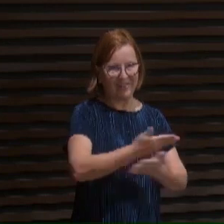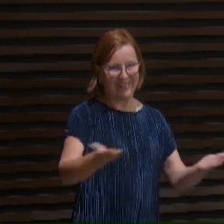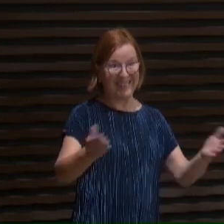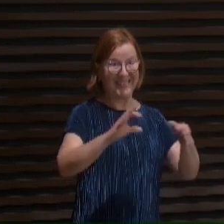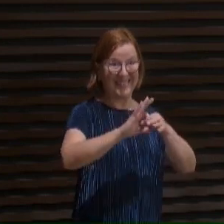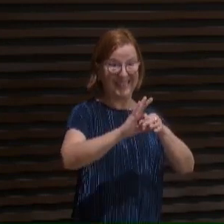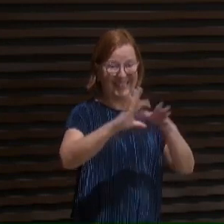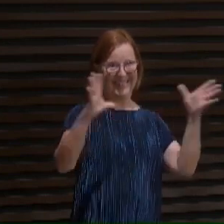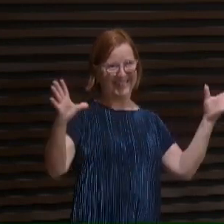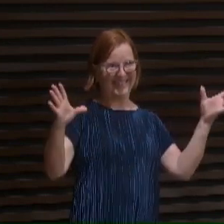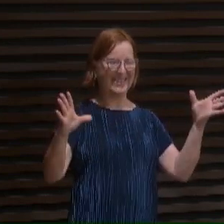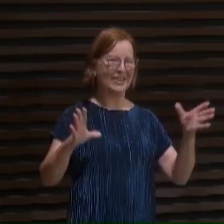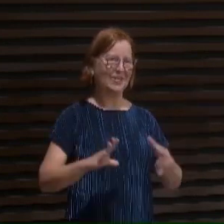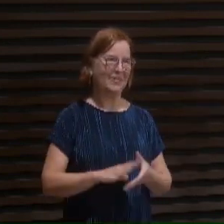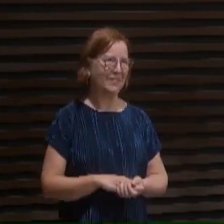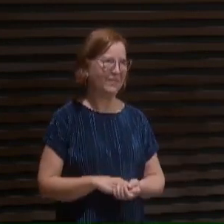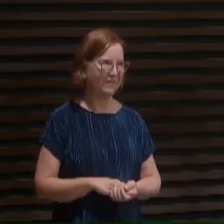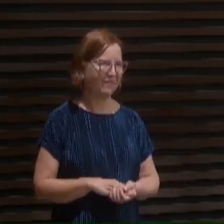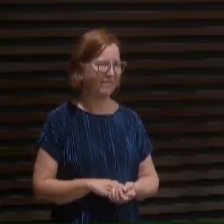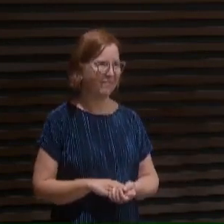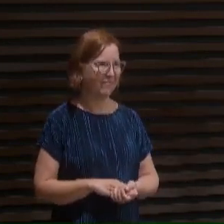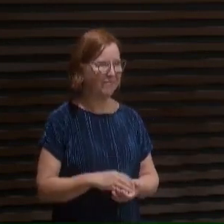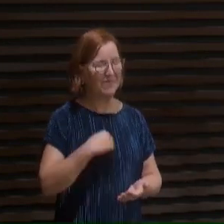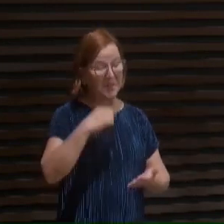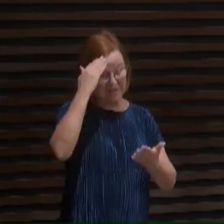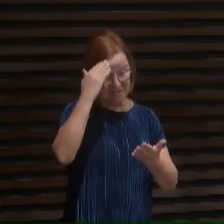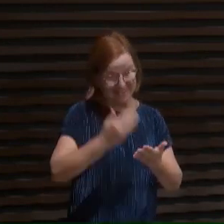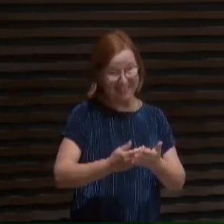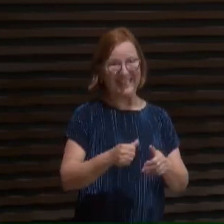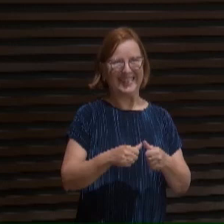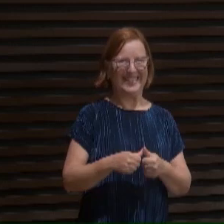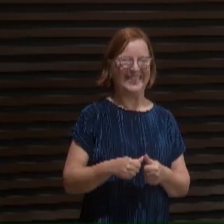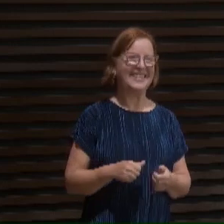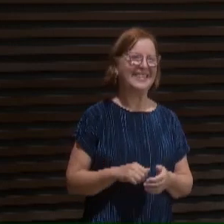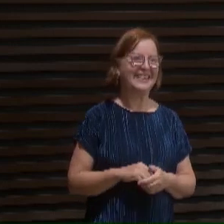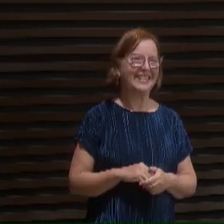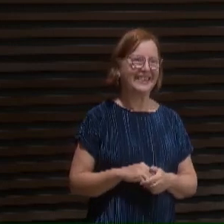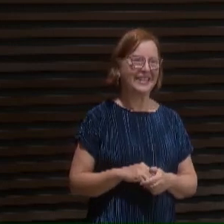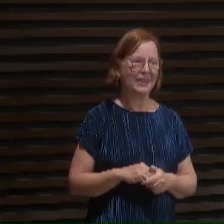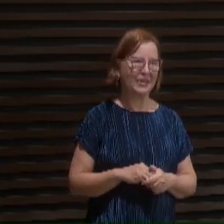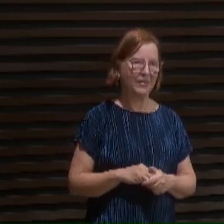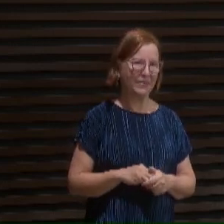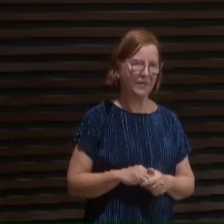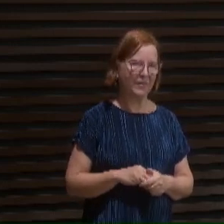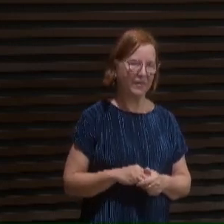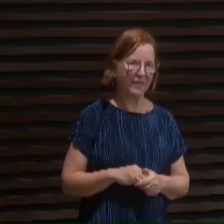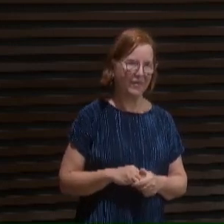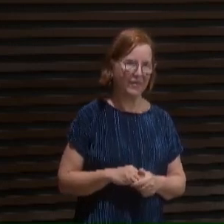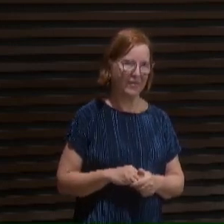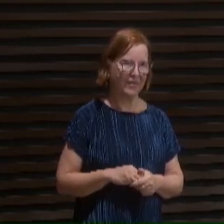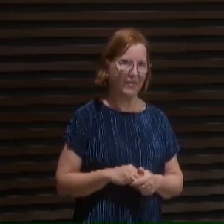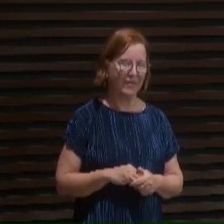verdadeiramente sereis livres. Eu creio nisso. Eu creio nisso. E eu estava